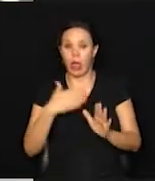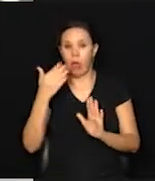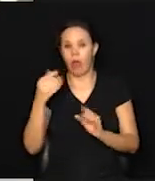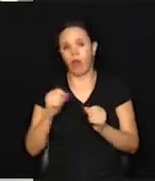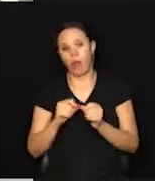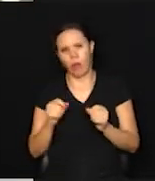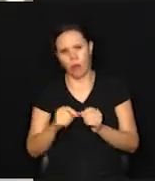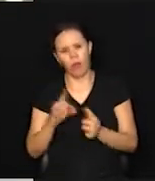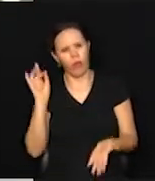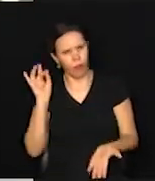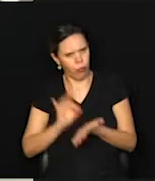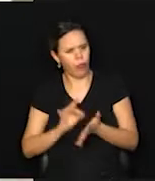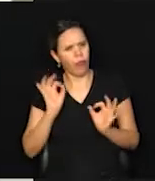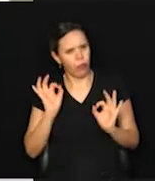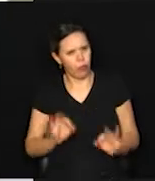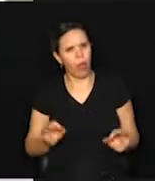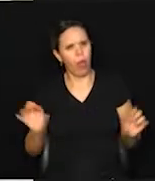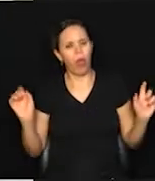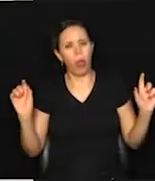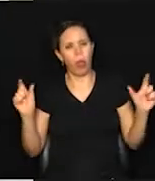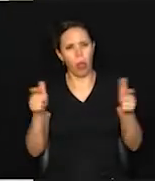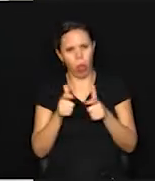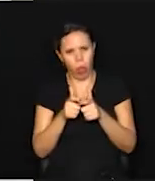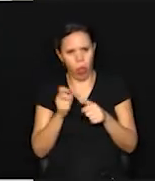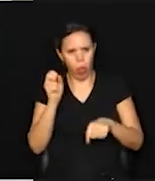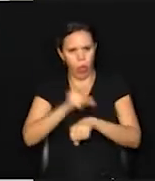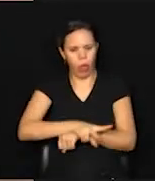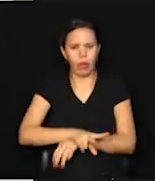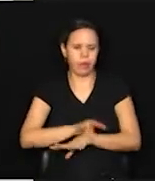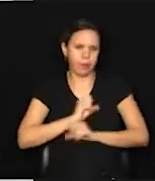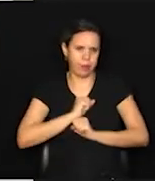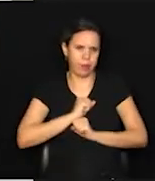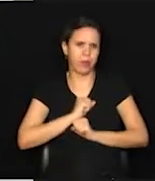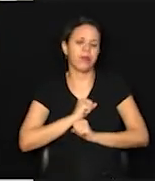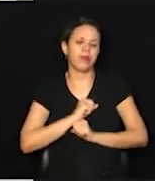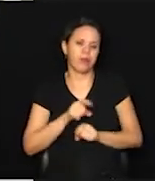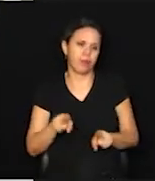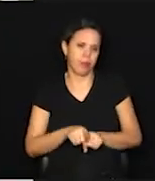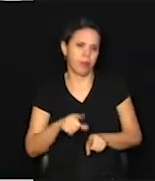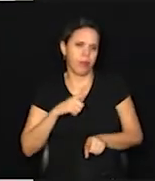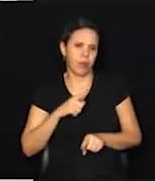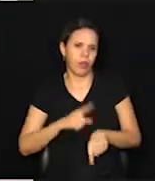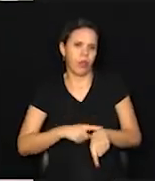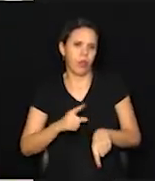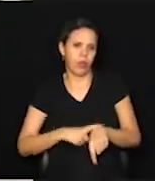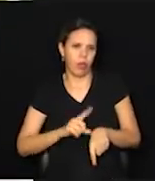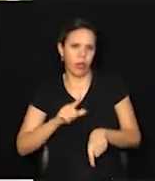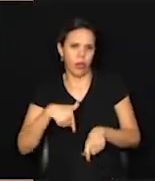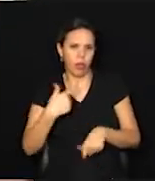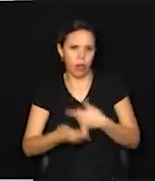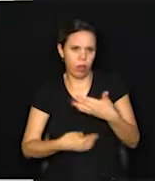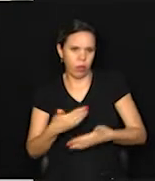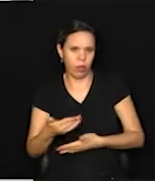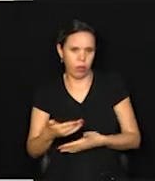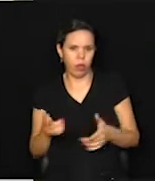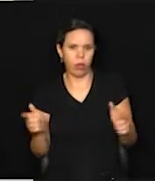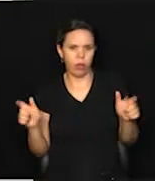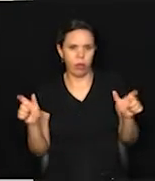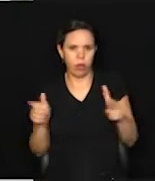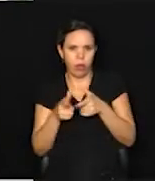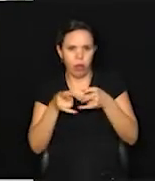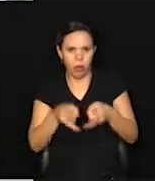comprovadamente efetivas para reduzir a circulação de vírus e, portanto, produzir, no momento subsequente, o esvaziamento dos